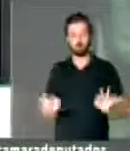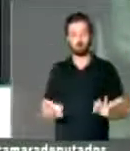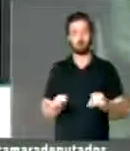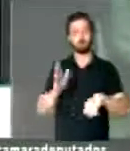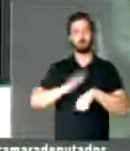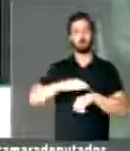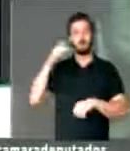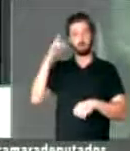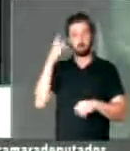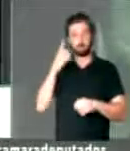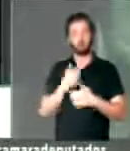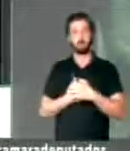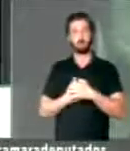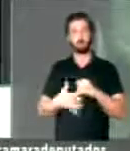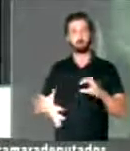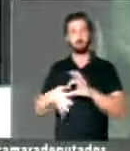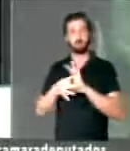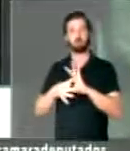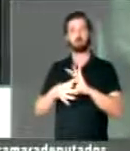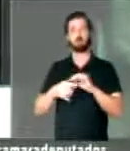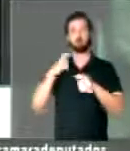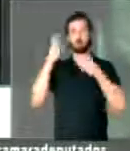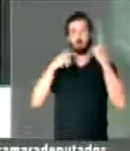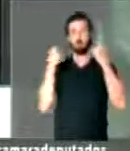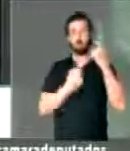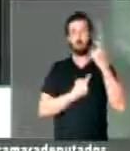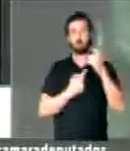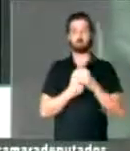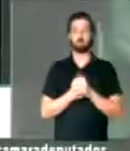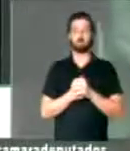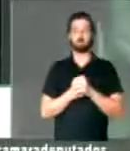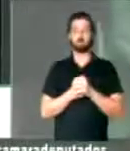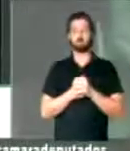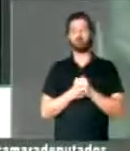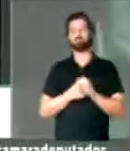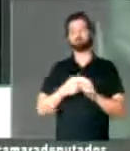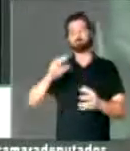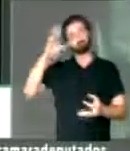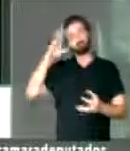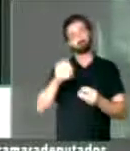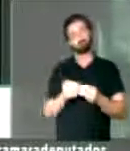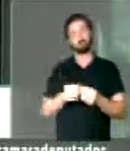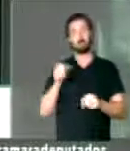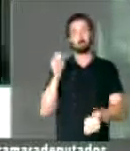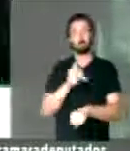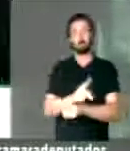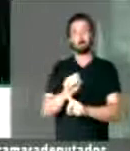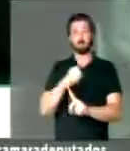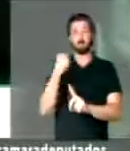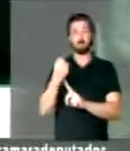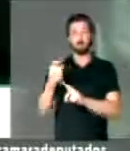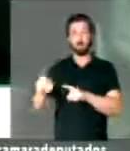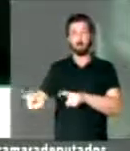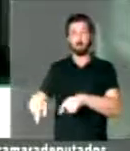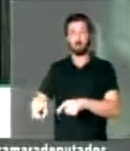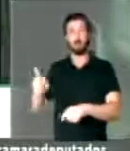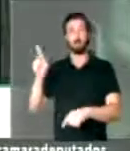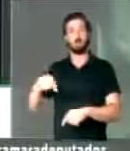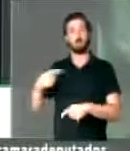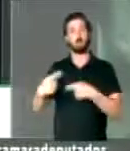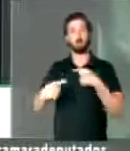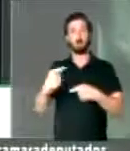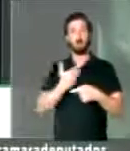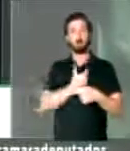mais parlamentares se associam à nossa preocupação e que compreendem que a Previdência Social Rural é uma